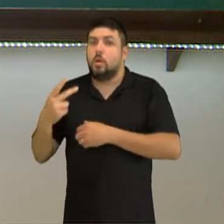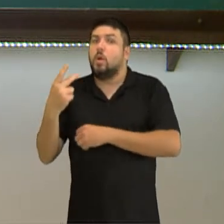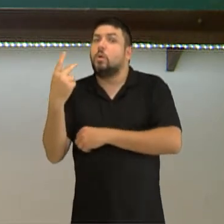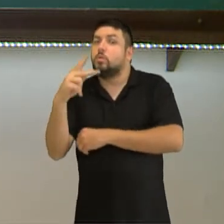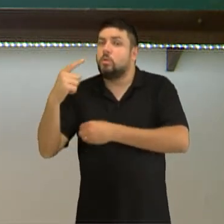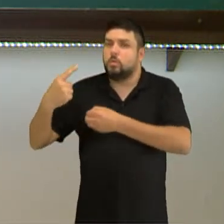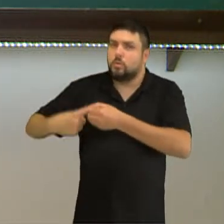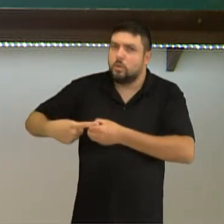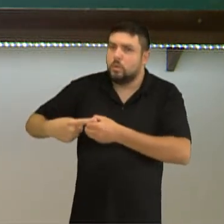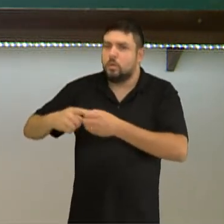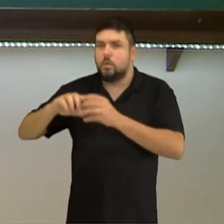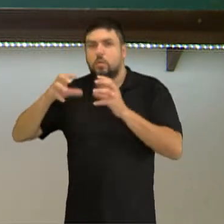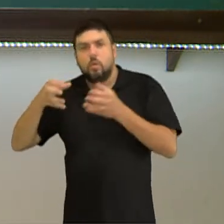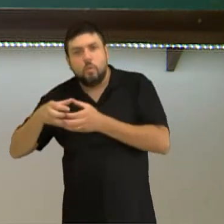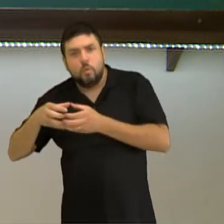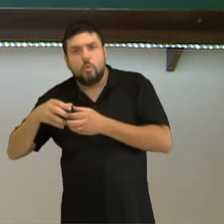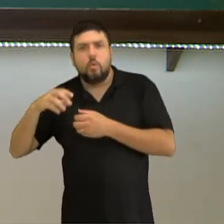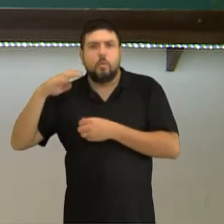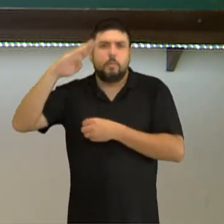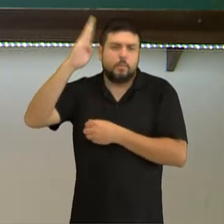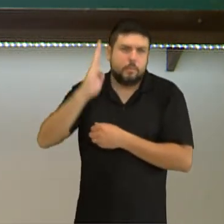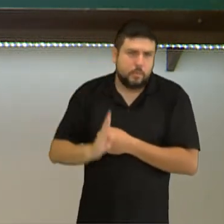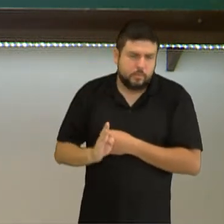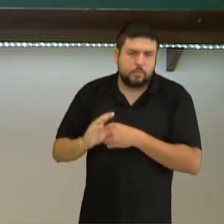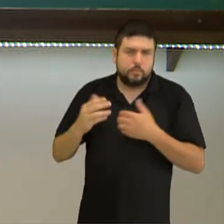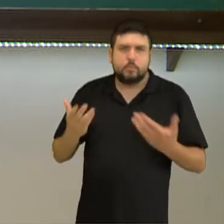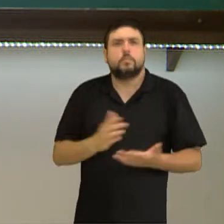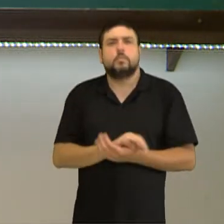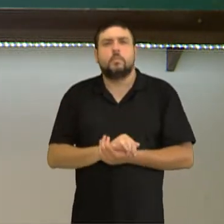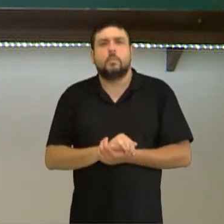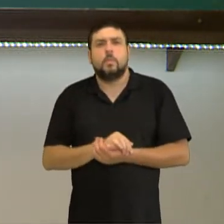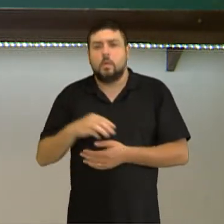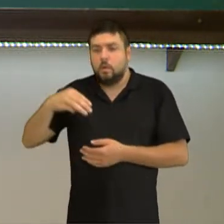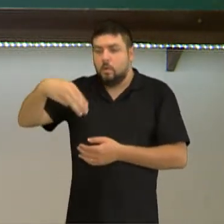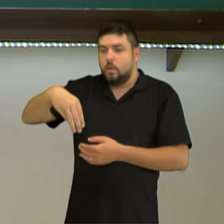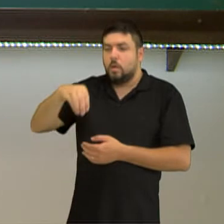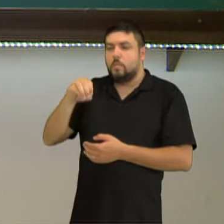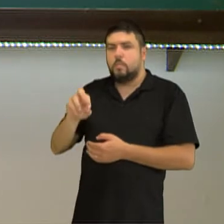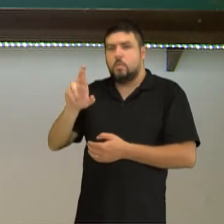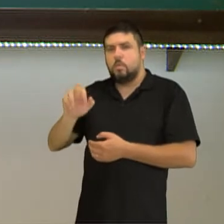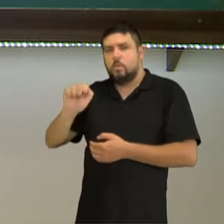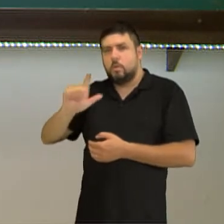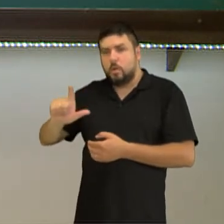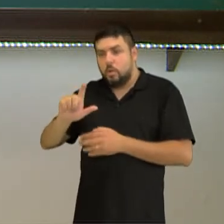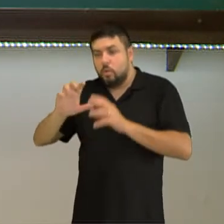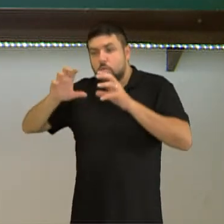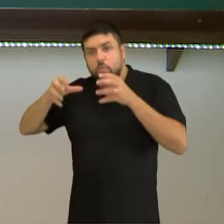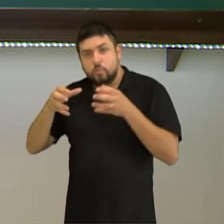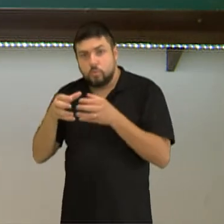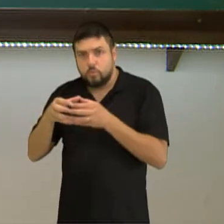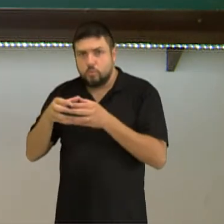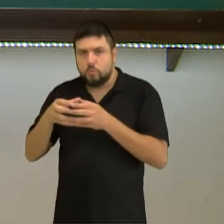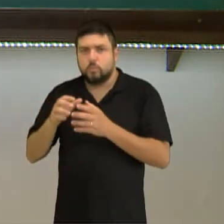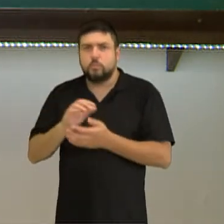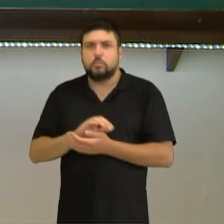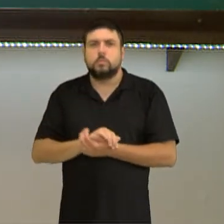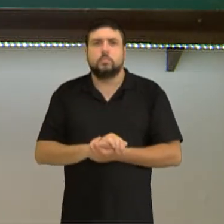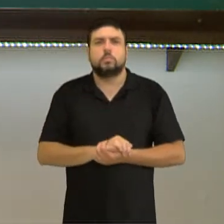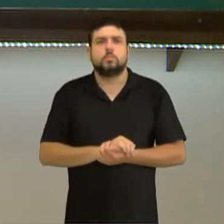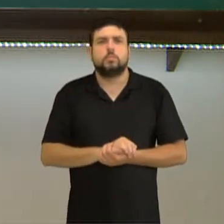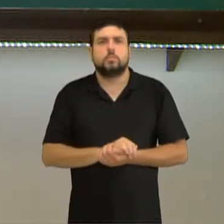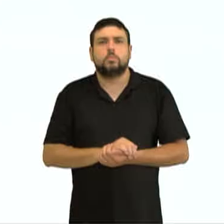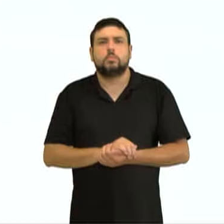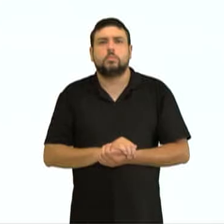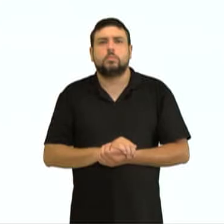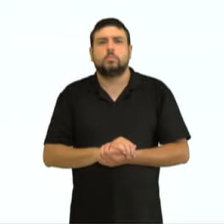desses grupos menores que você faz parte. Moral é do grupo, normas do grupo. Então,